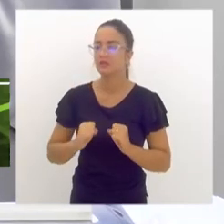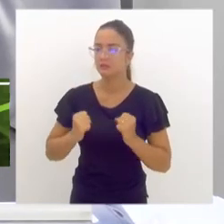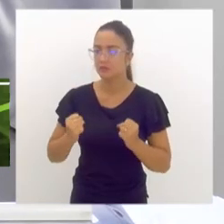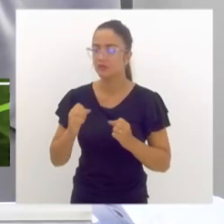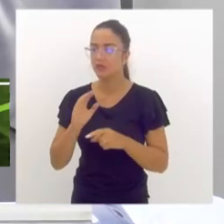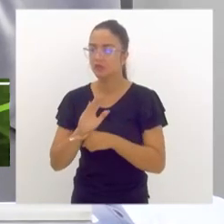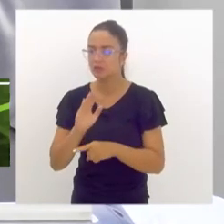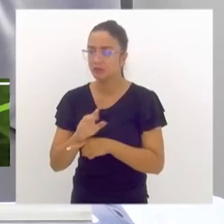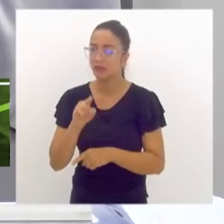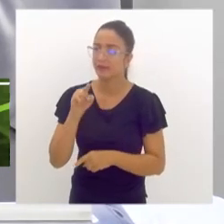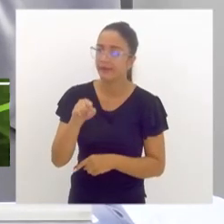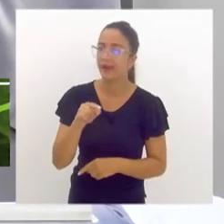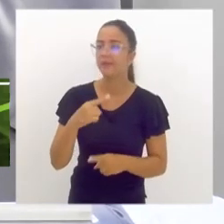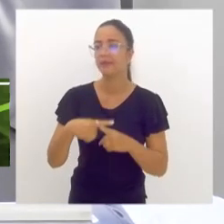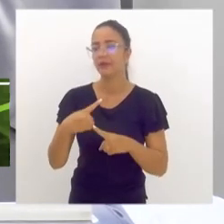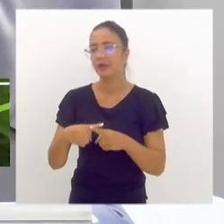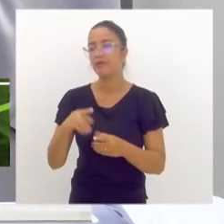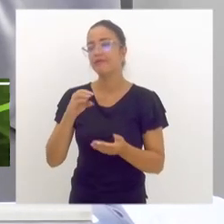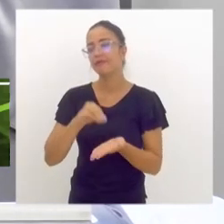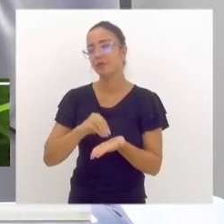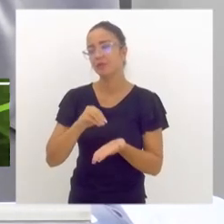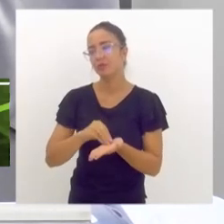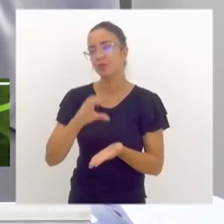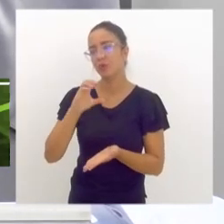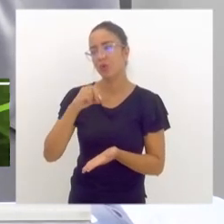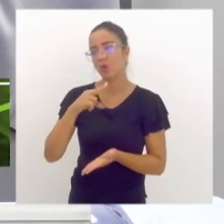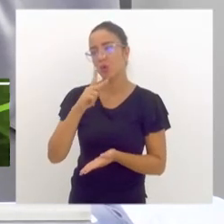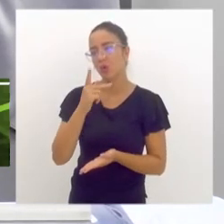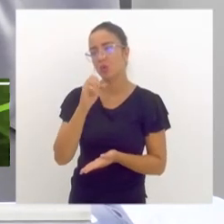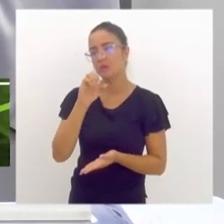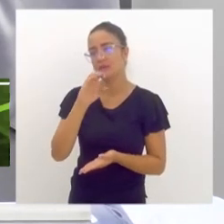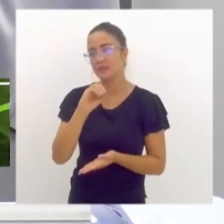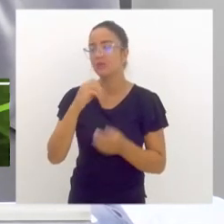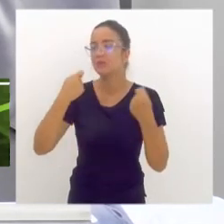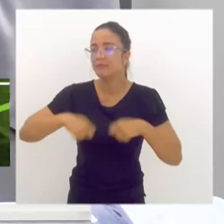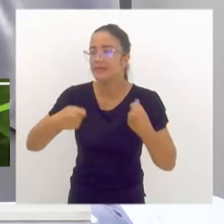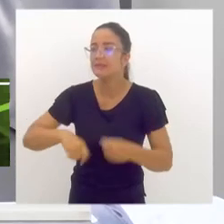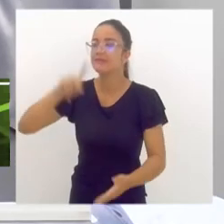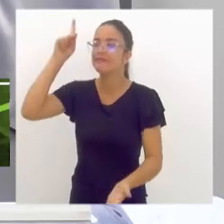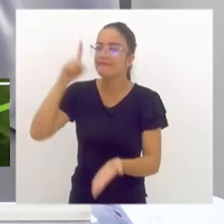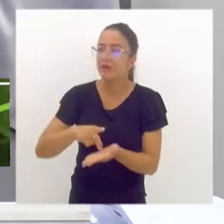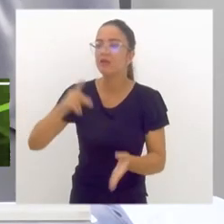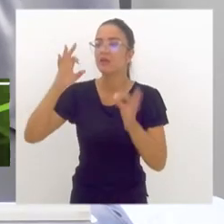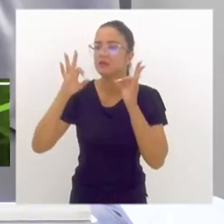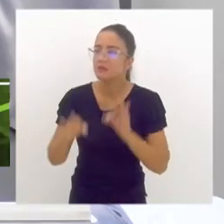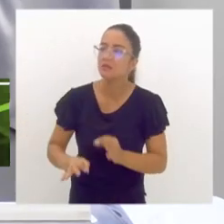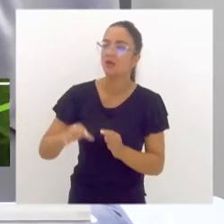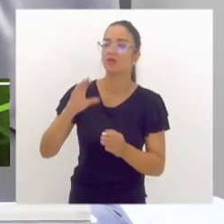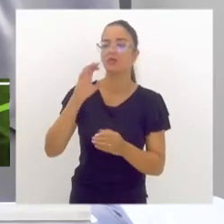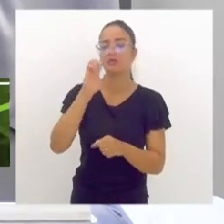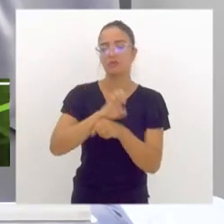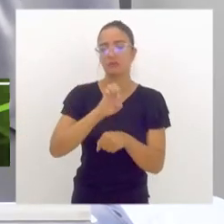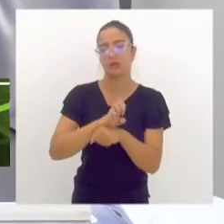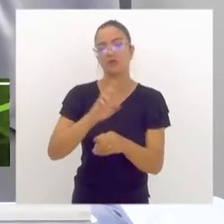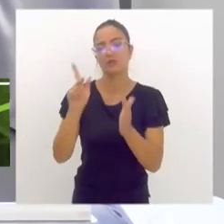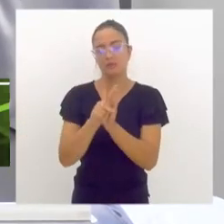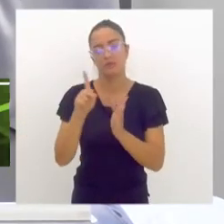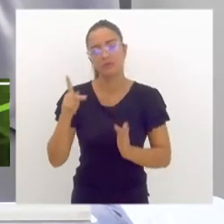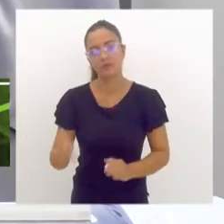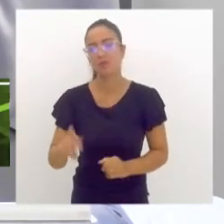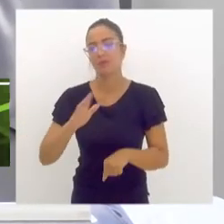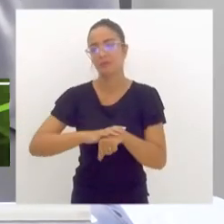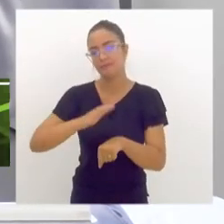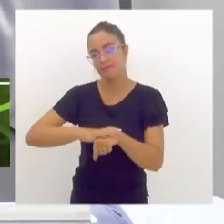de Educação como órgão de Estado, que tenha capacidade, né, operacional. Isso é fundamental para garantir a sua